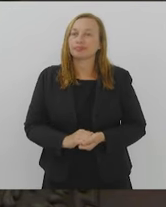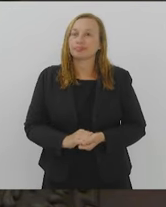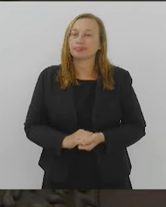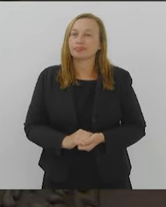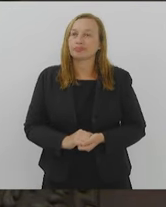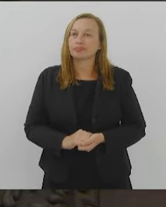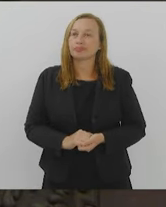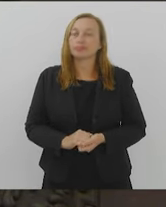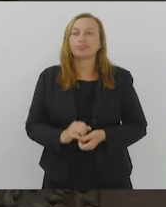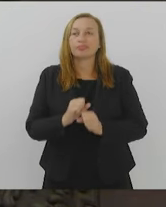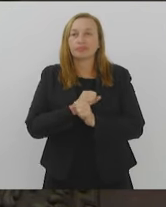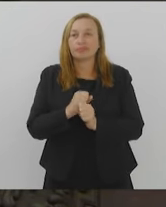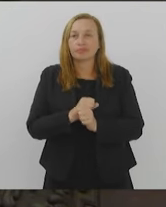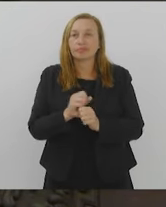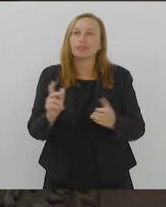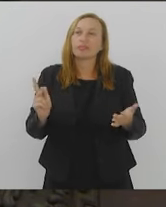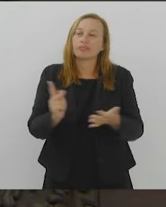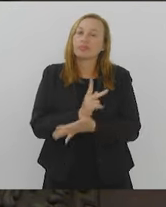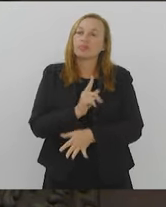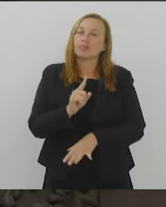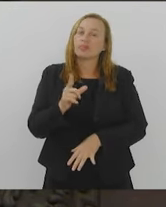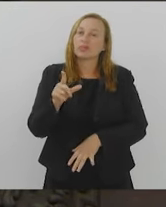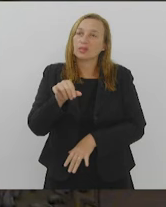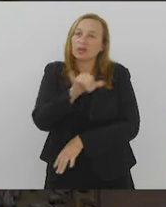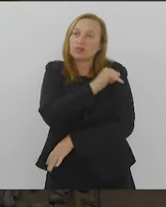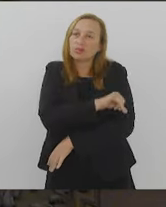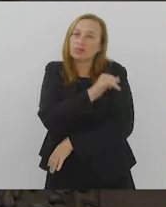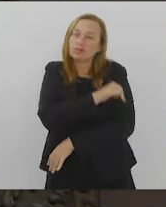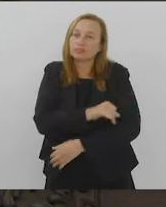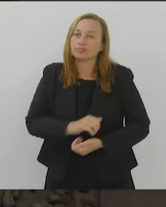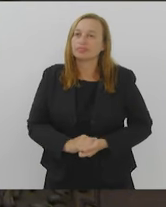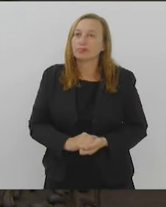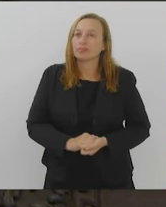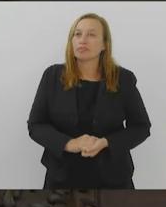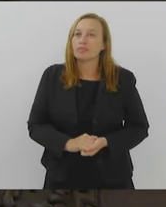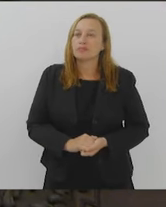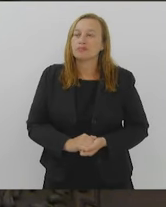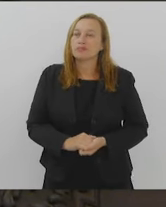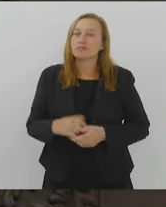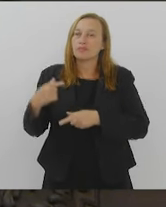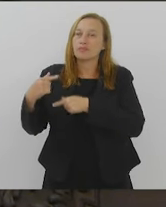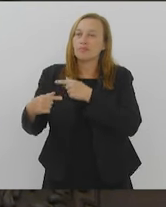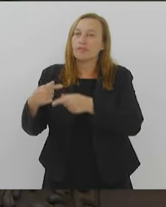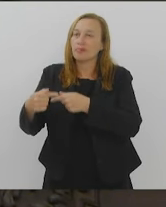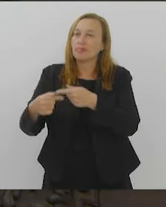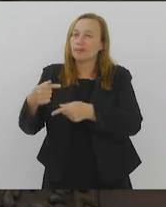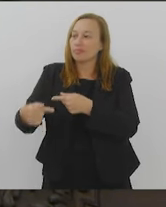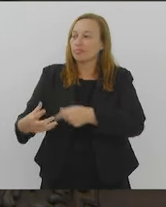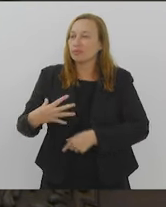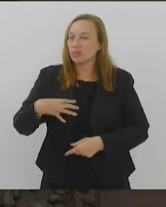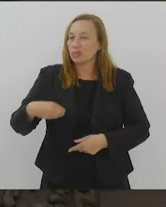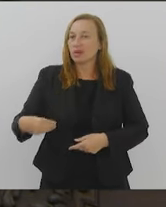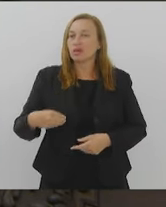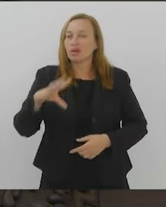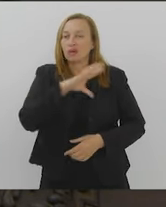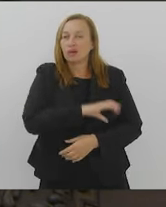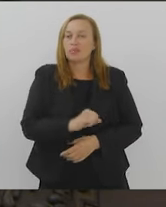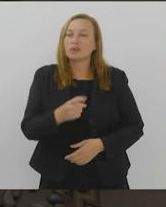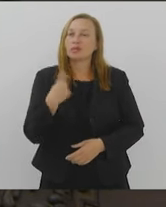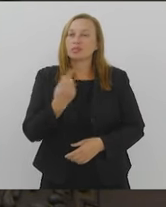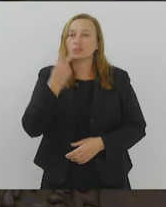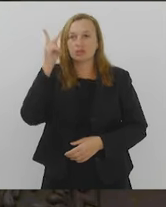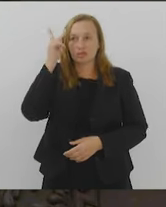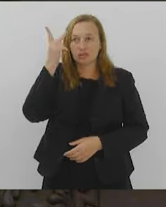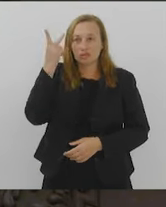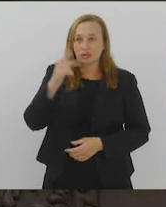todo ano acontecendo aqui no Rio de Janeiro, para que as gerações de nossos filhos amem a nossa história,